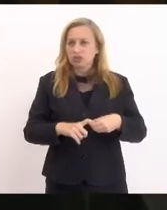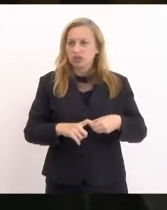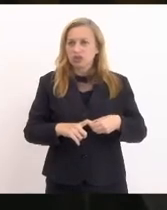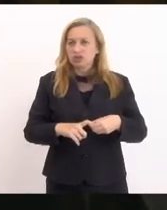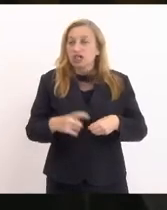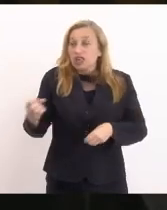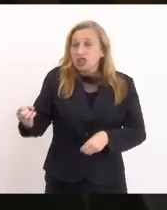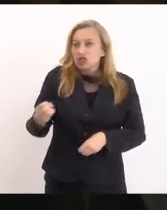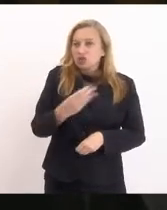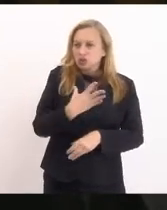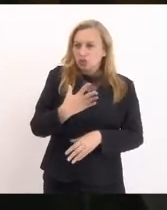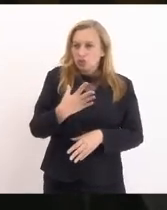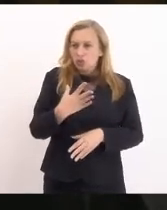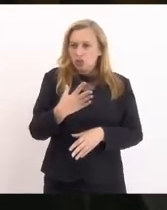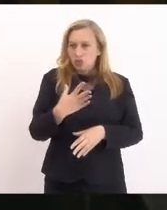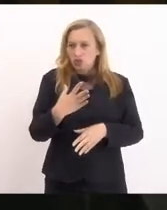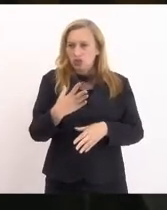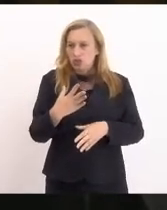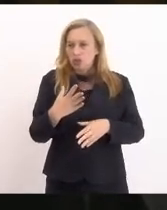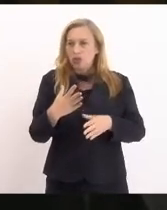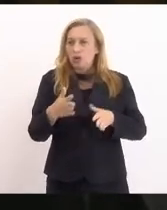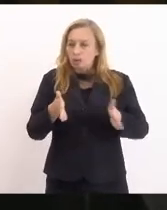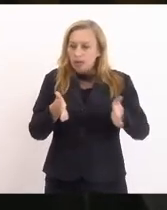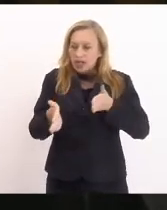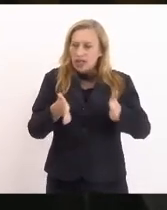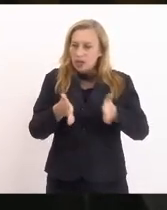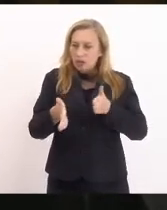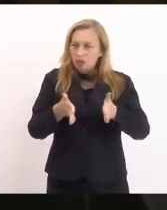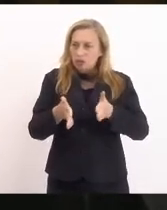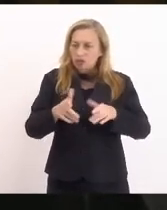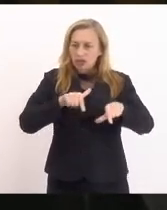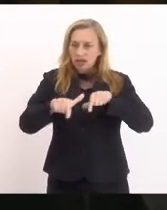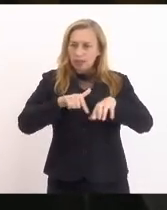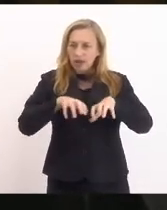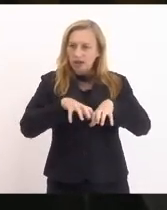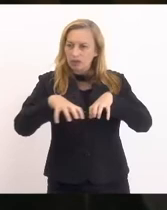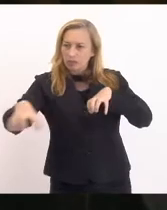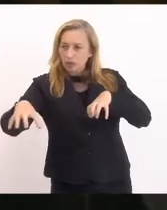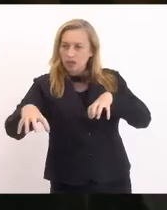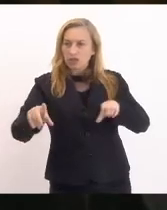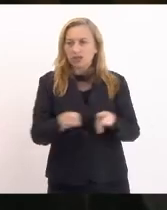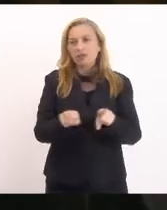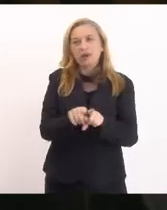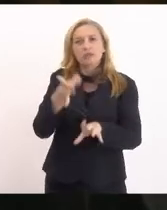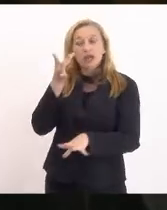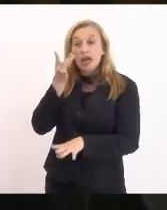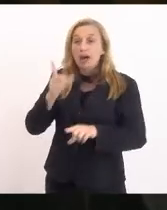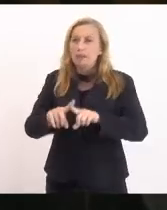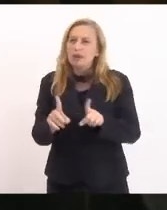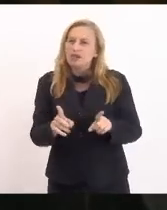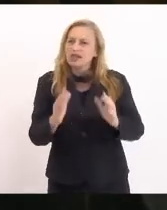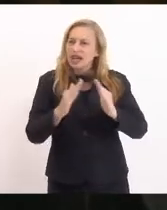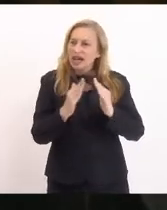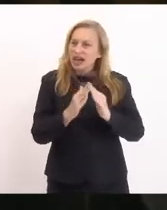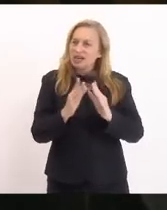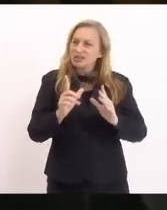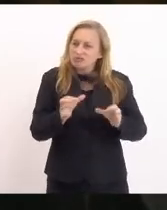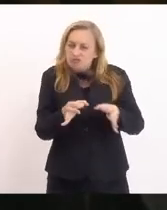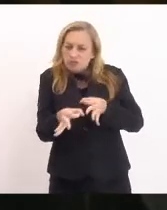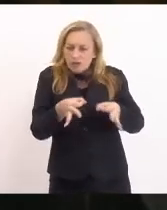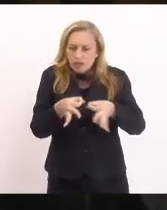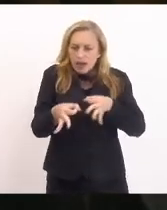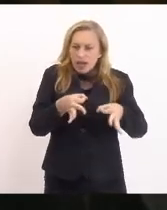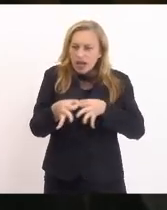esse novo ciclo de sessões híbridas e, embora a Casa tenha buscado se organizar,